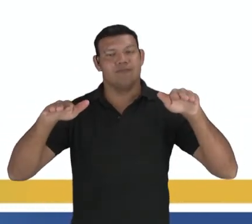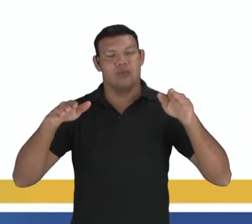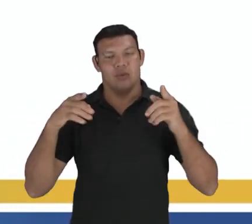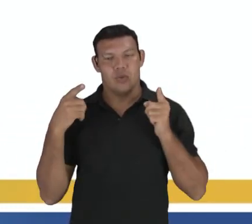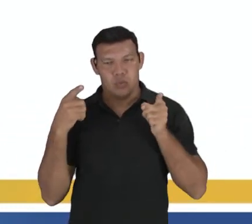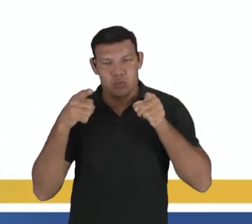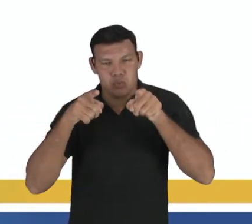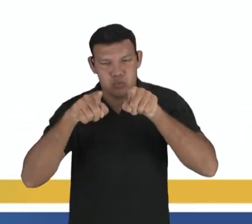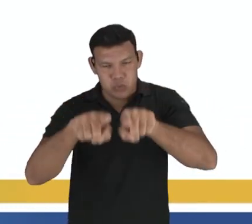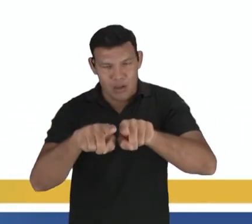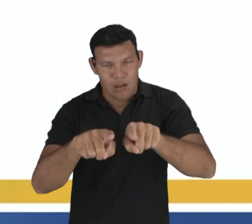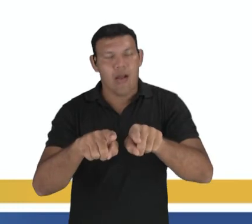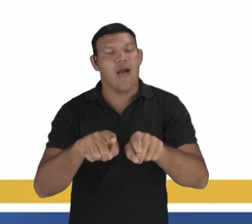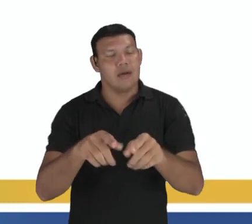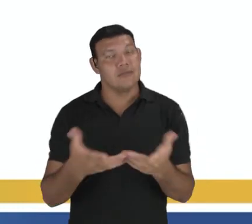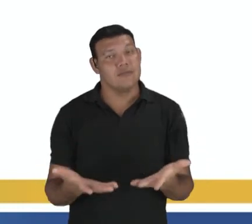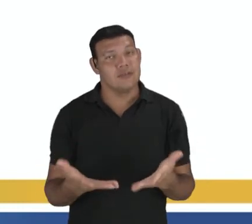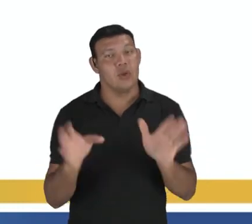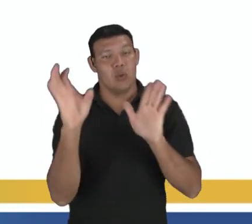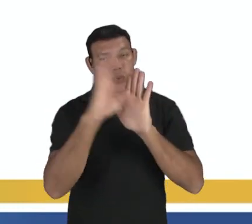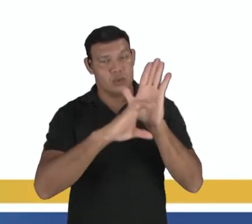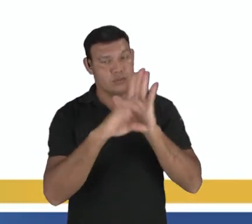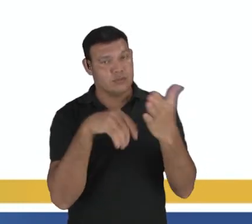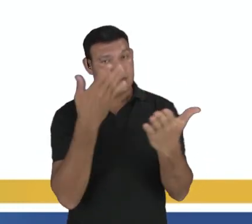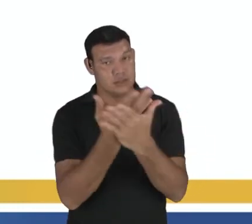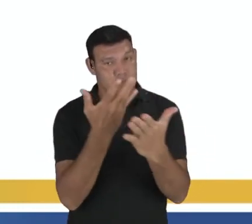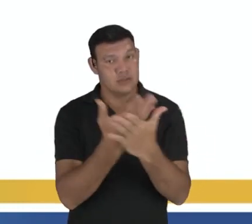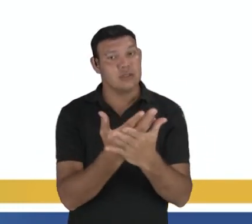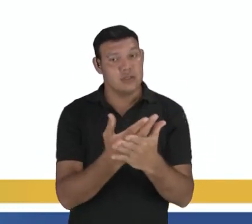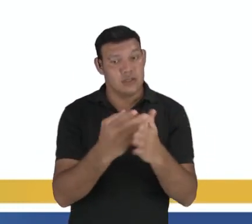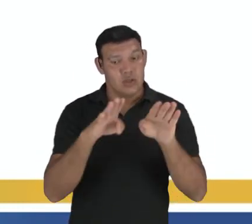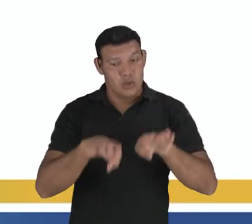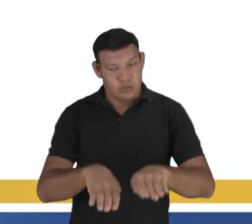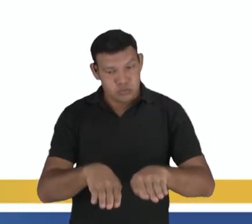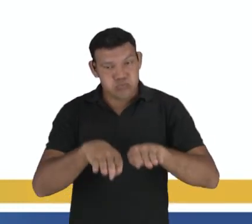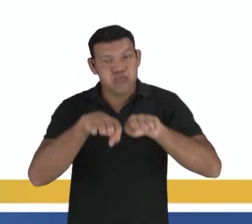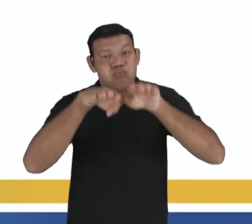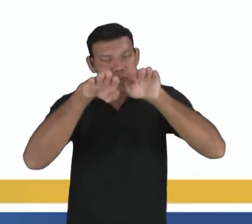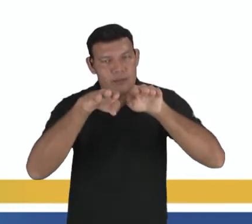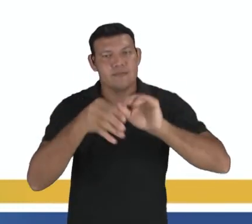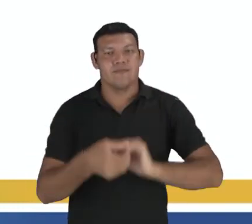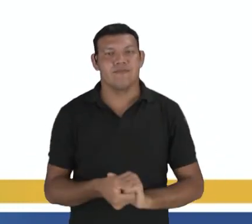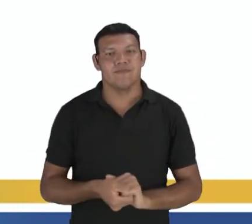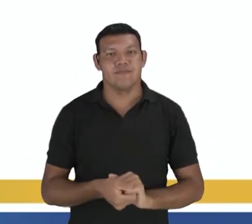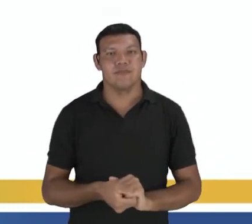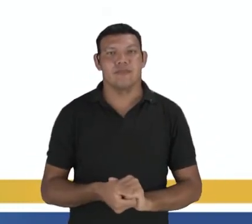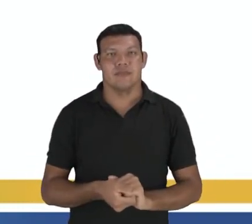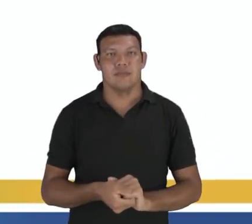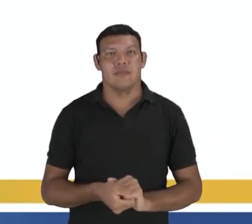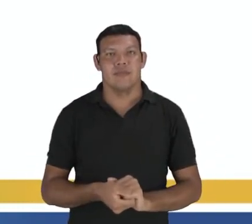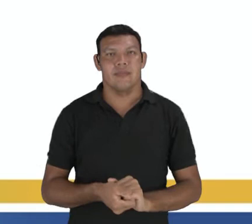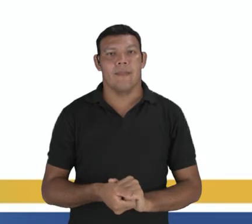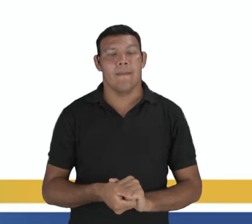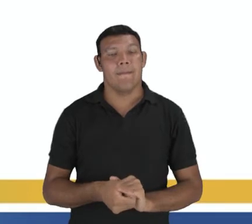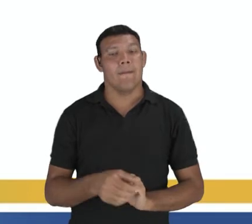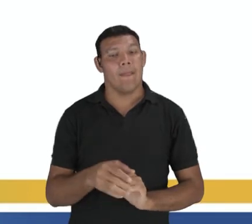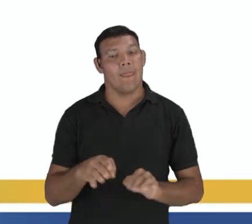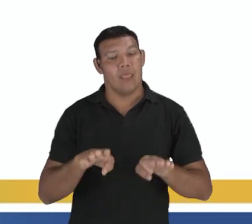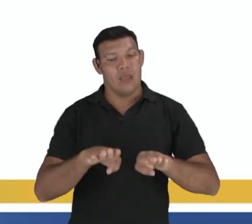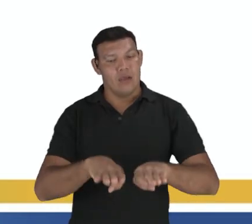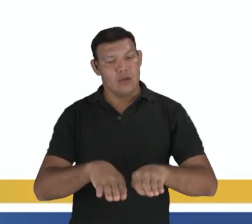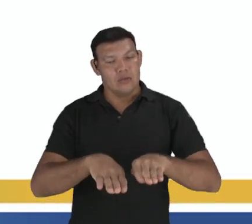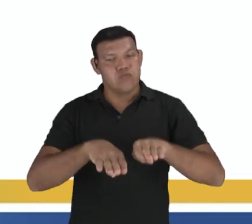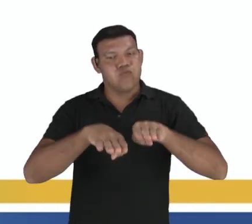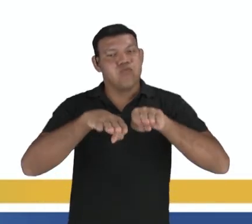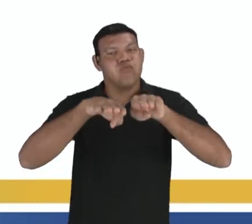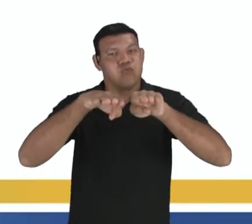mesmo sentido. E pelo conceito estudado de proporcionalidade, nós temos aí o caso da